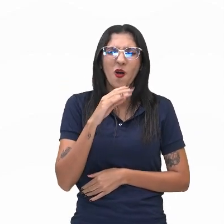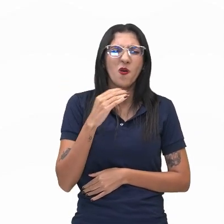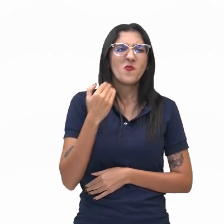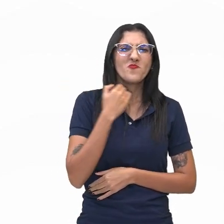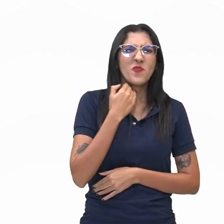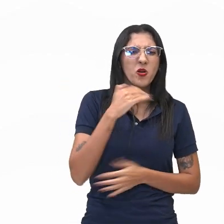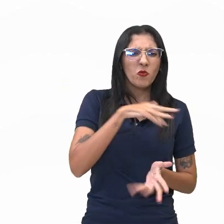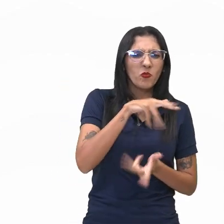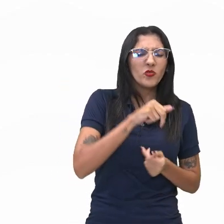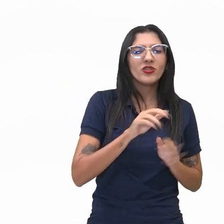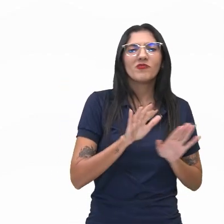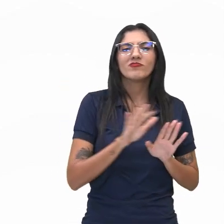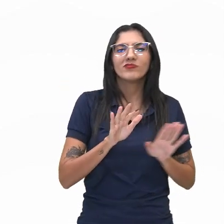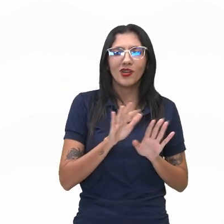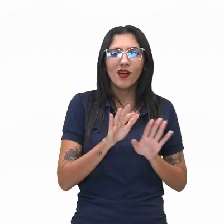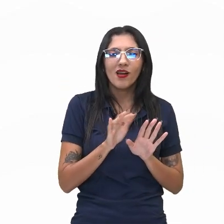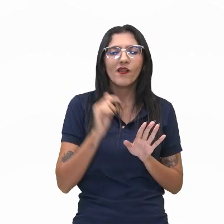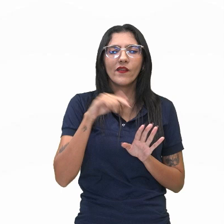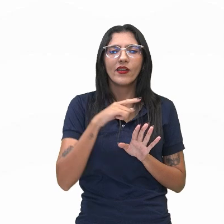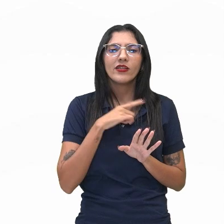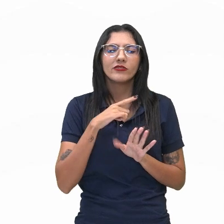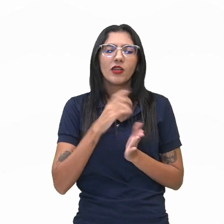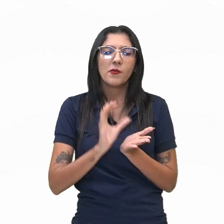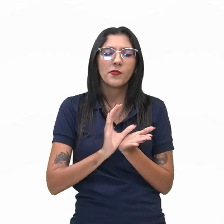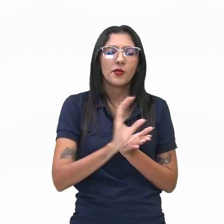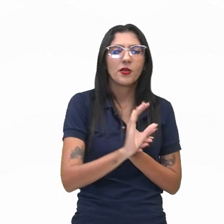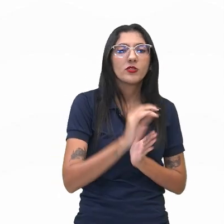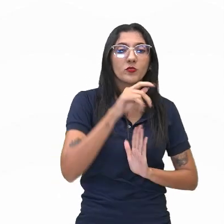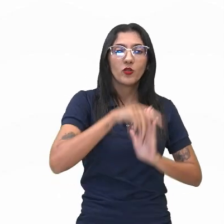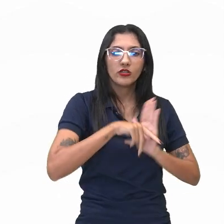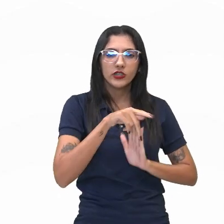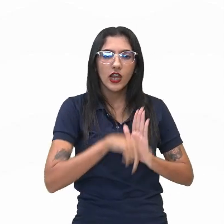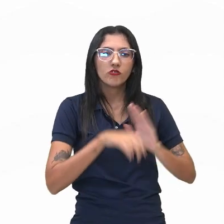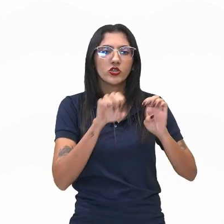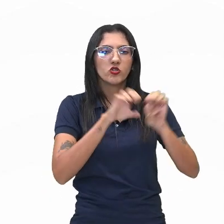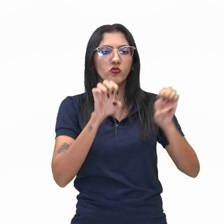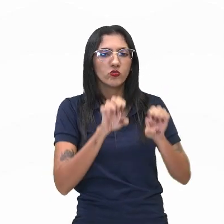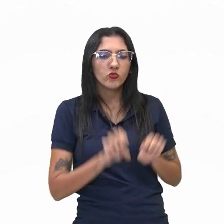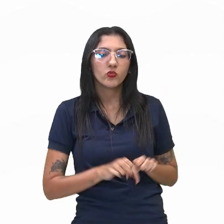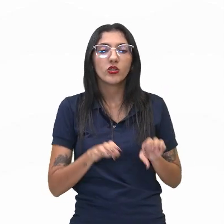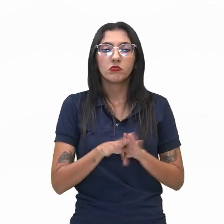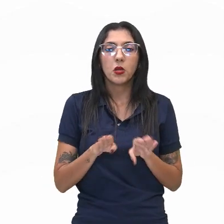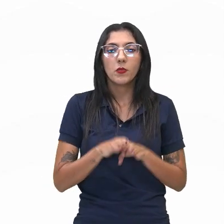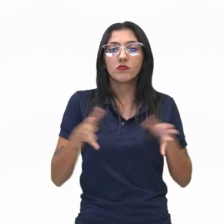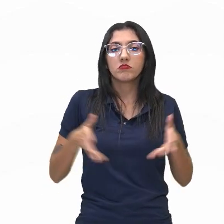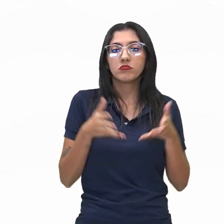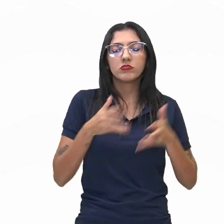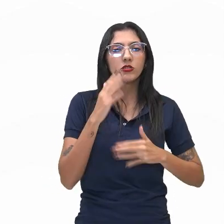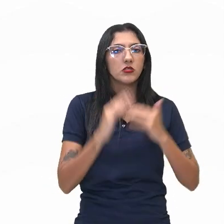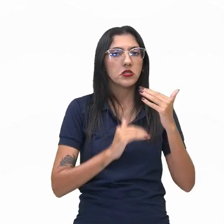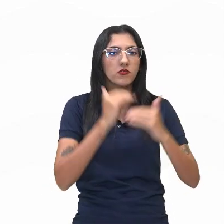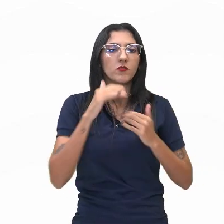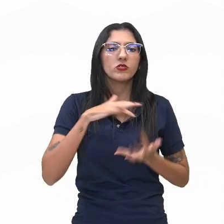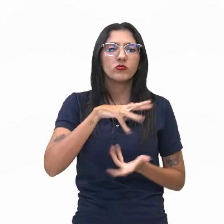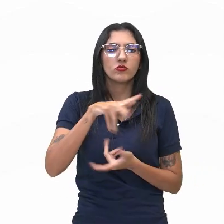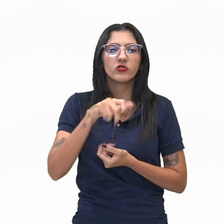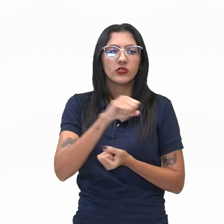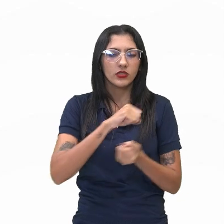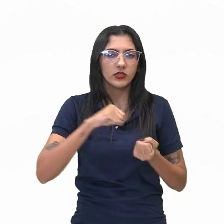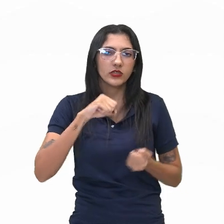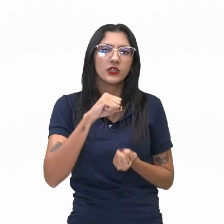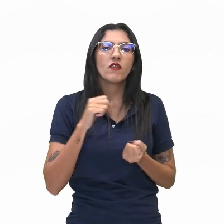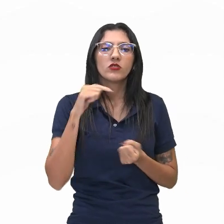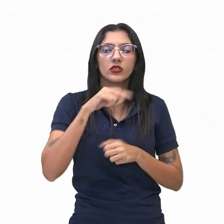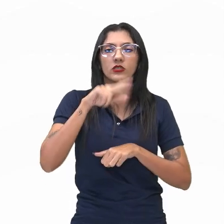tá? Que acaba financiando projetos de infraestrutura e também um desenvolvimento sustentável entre os